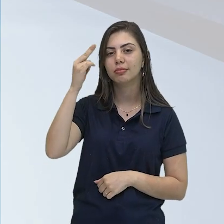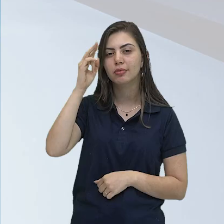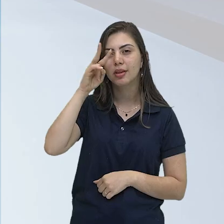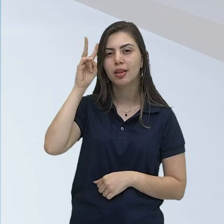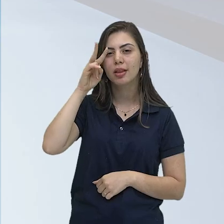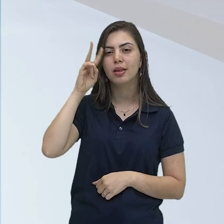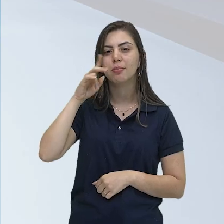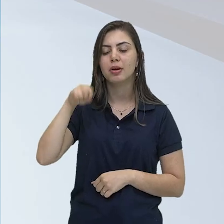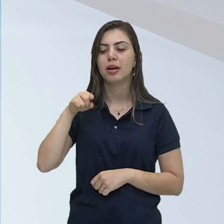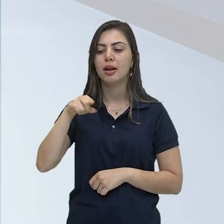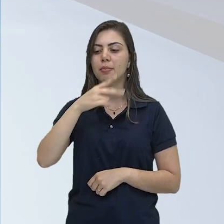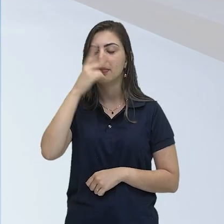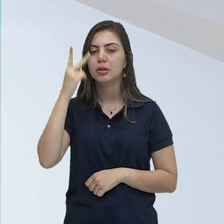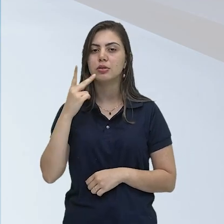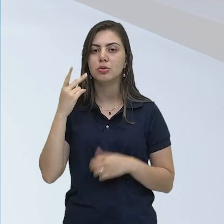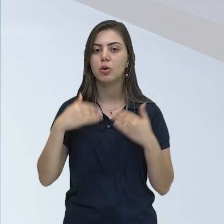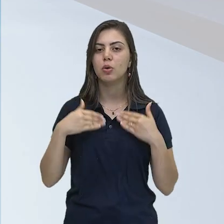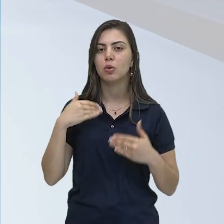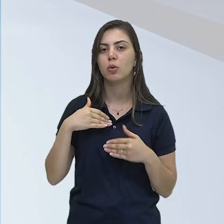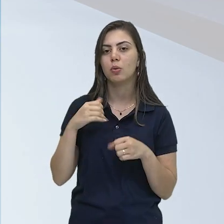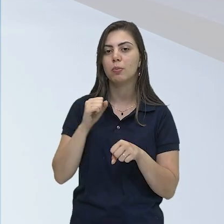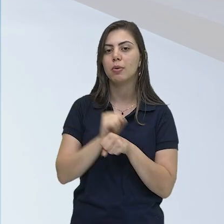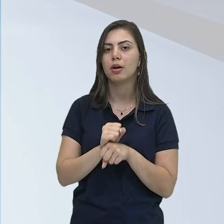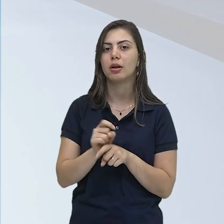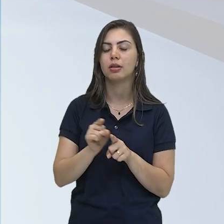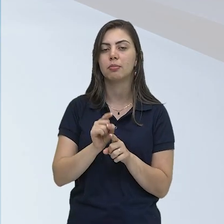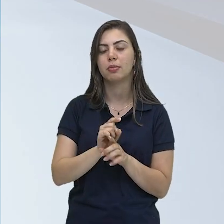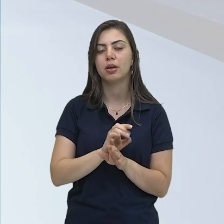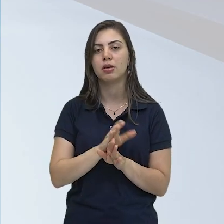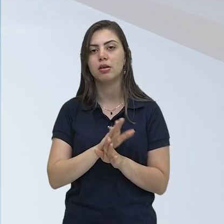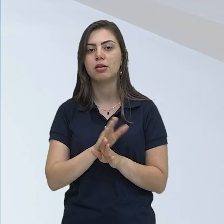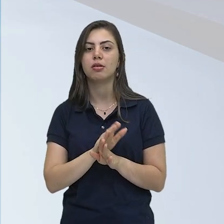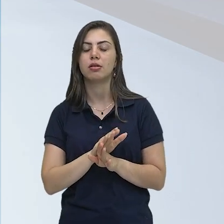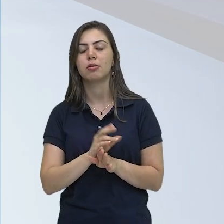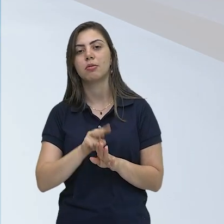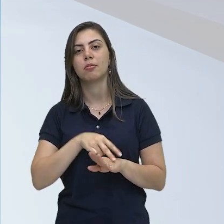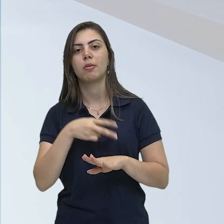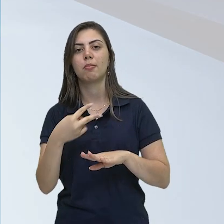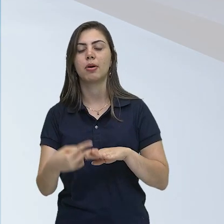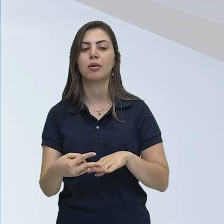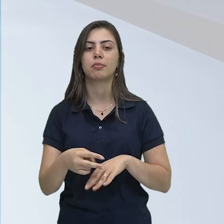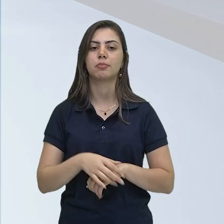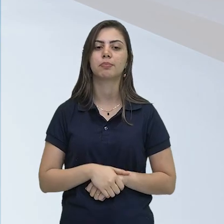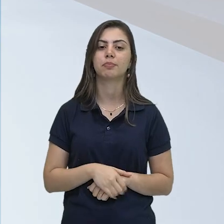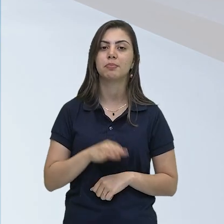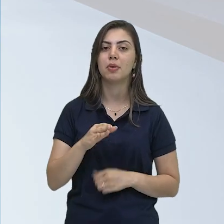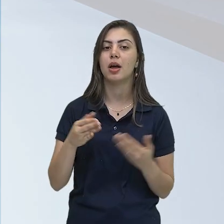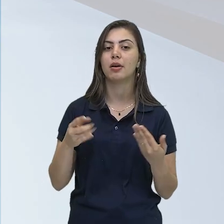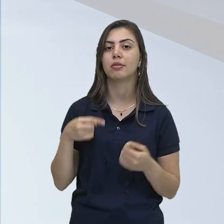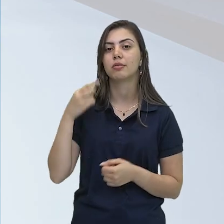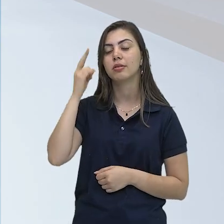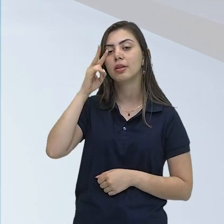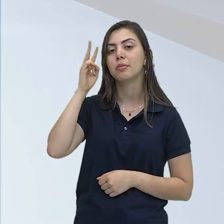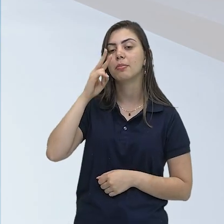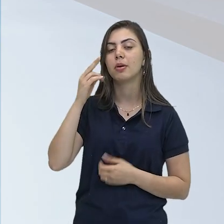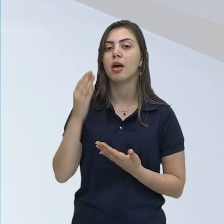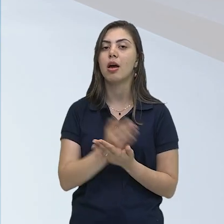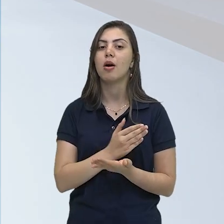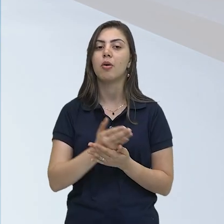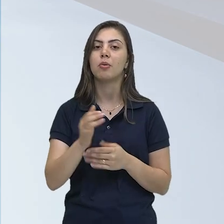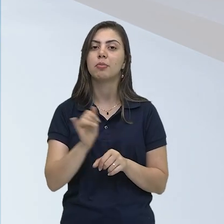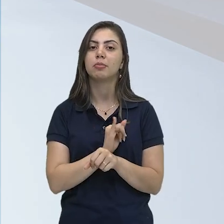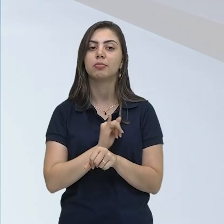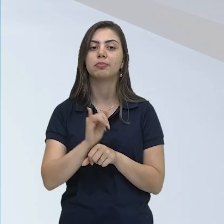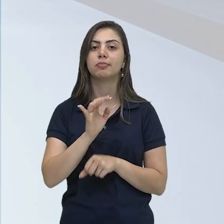suspensão, é de imobilização, né, é de desequilíbrio, tá bom? Então, vamos relembrar um pouquinho das técnicas que são empregadas